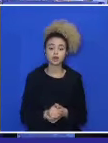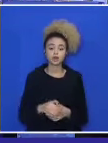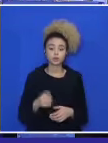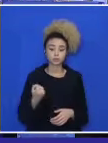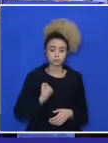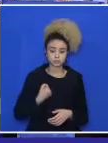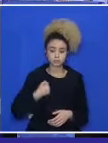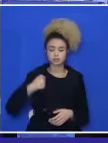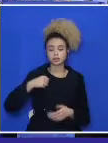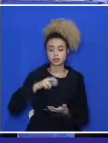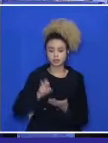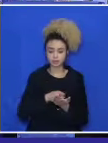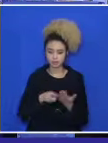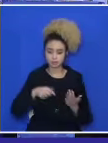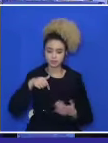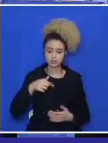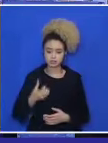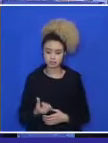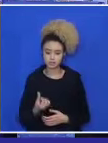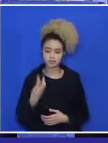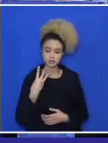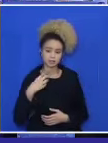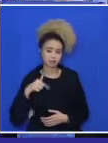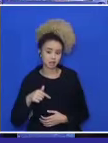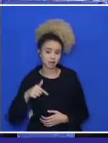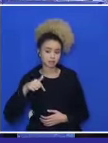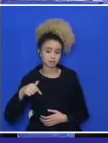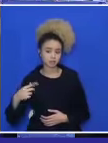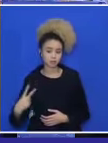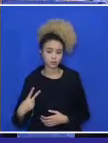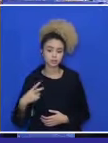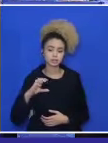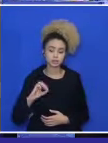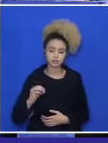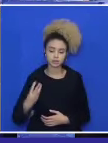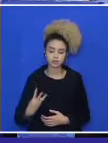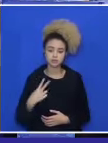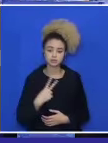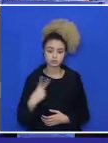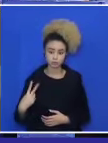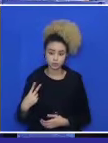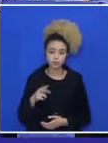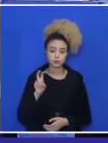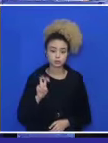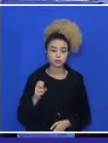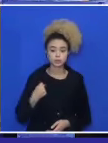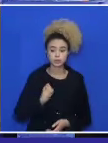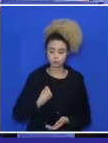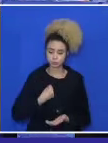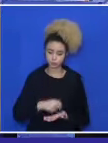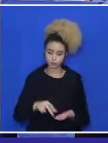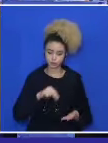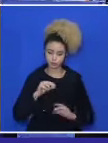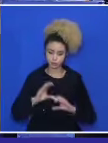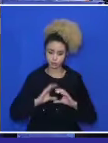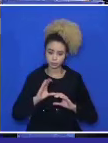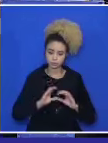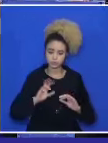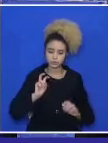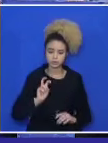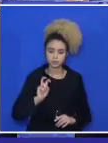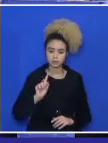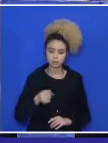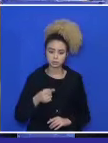37, 72, 03 e 22. As 5 dezenas sorteadas no concurso